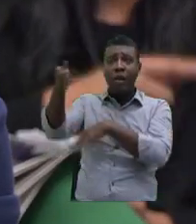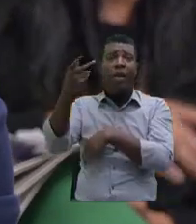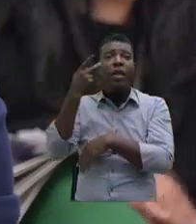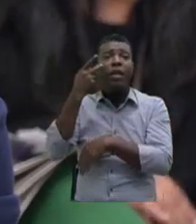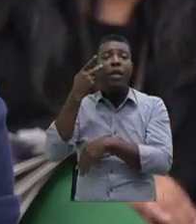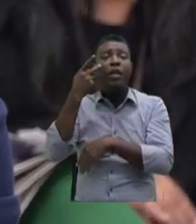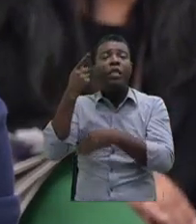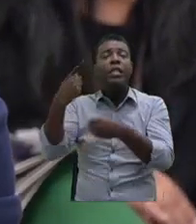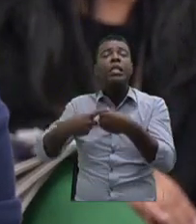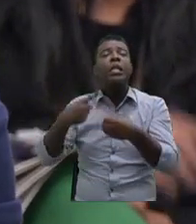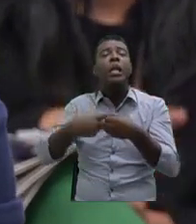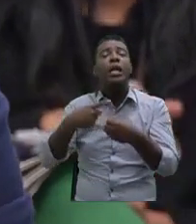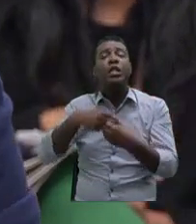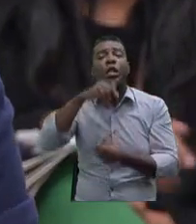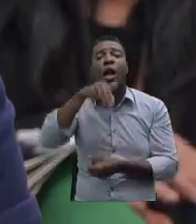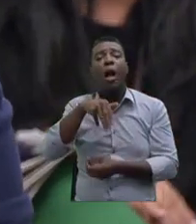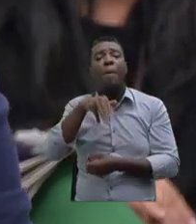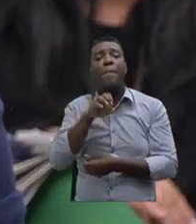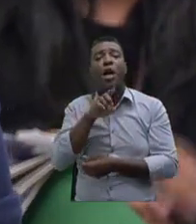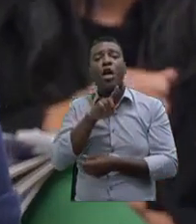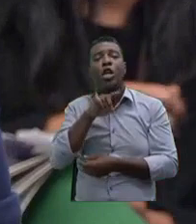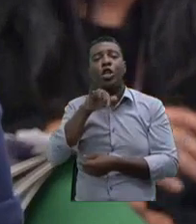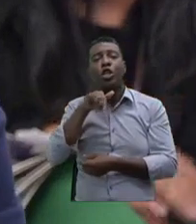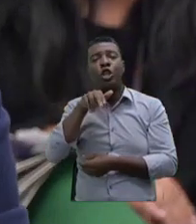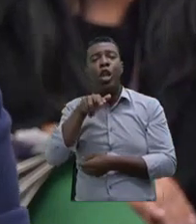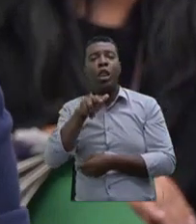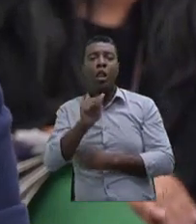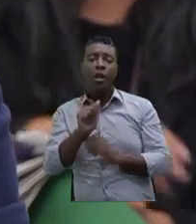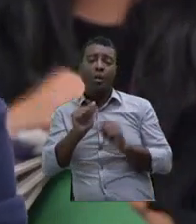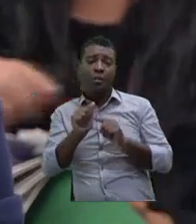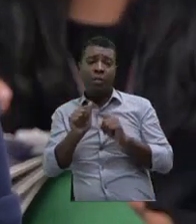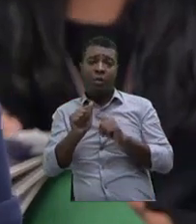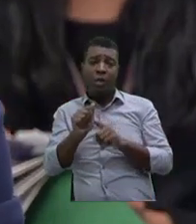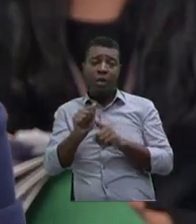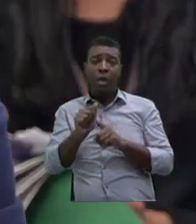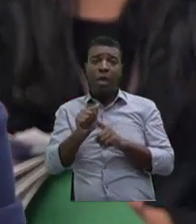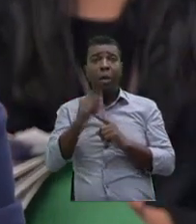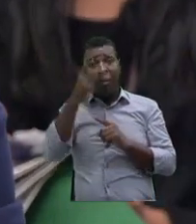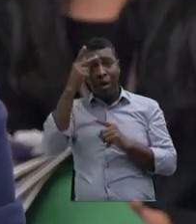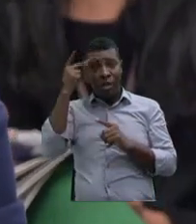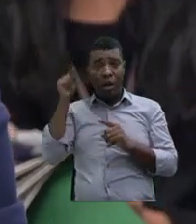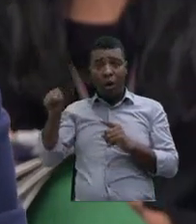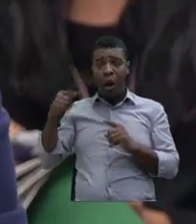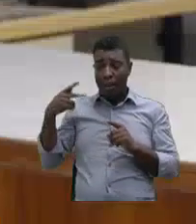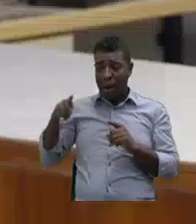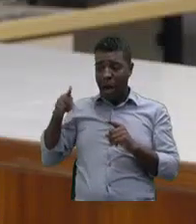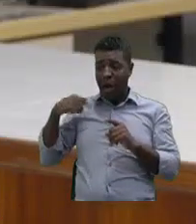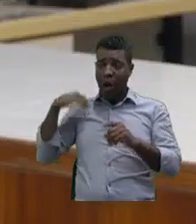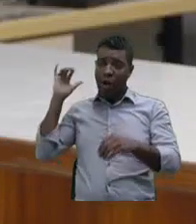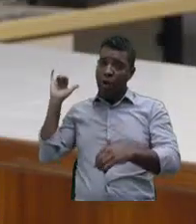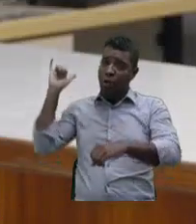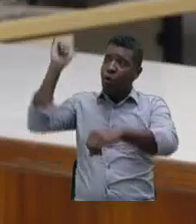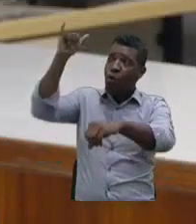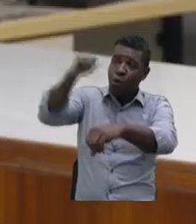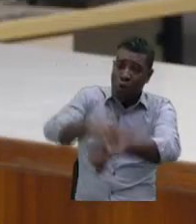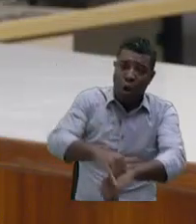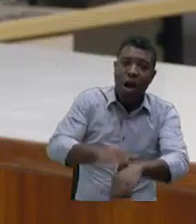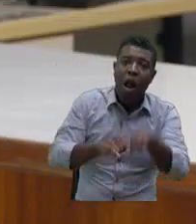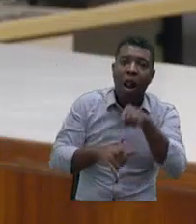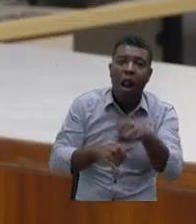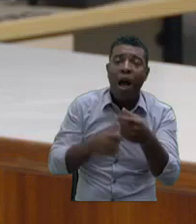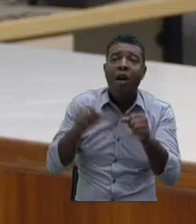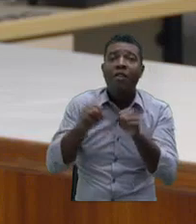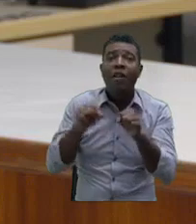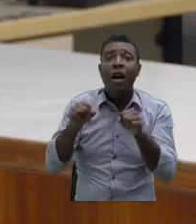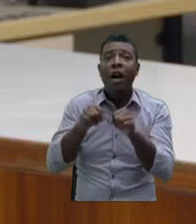pista de pouso lá para paraglider. Está vindo gente do Brasil inteiro fazendo pista de